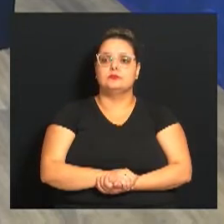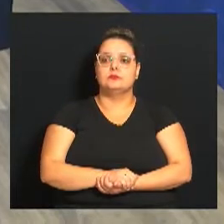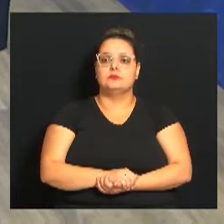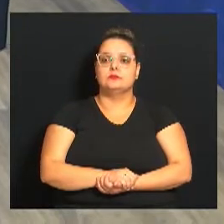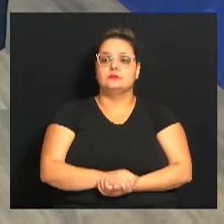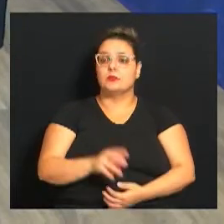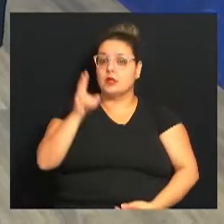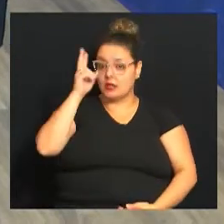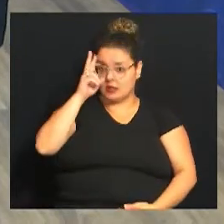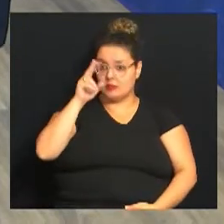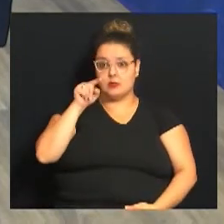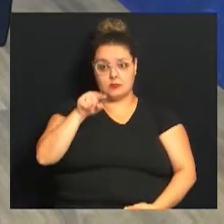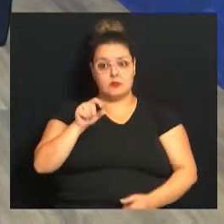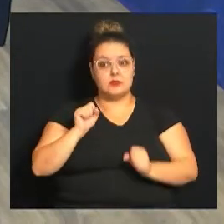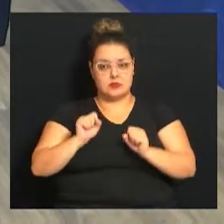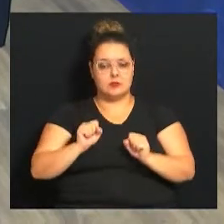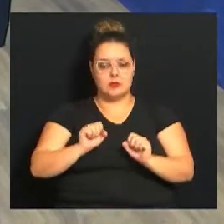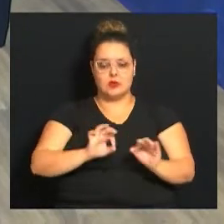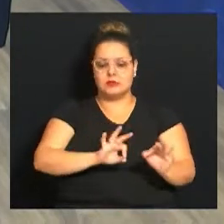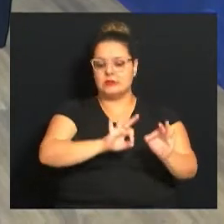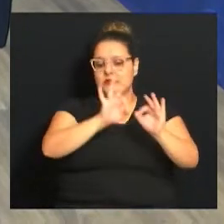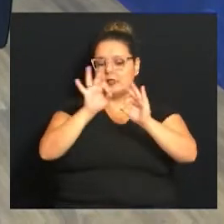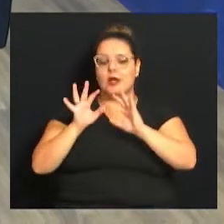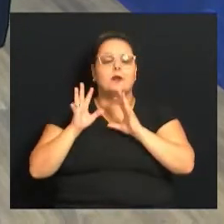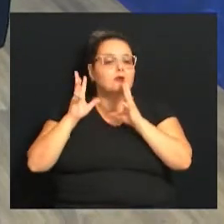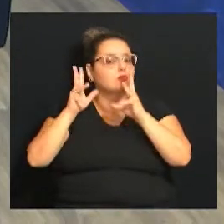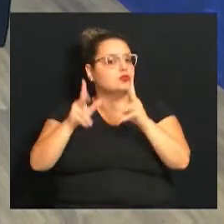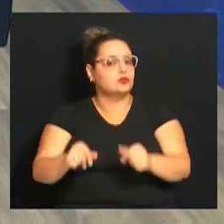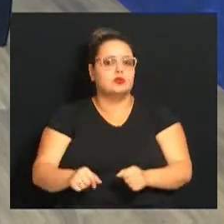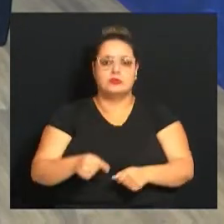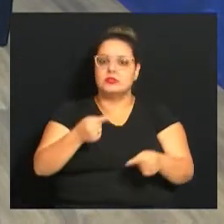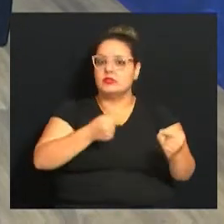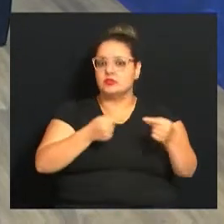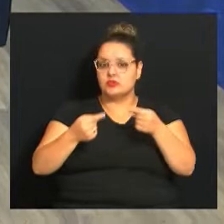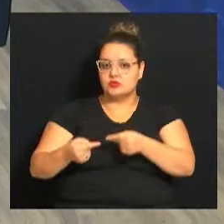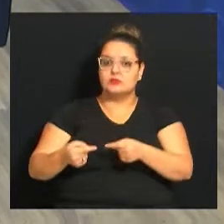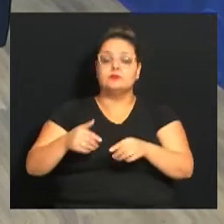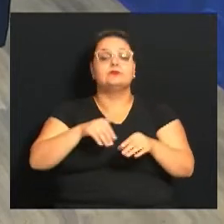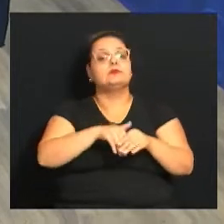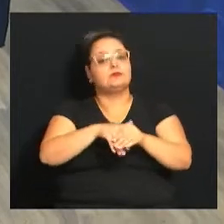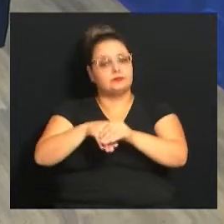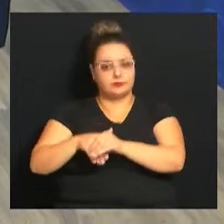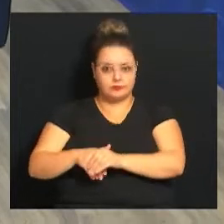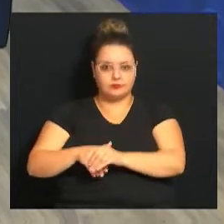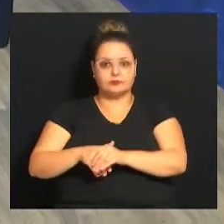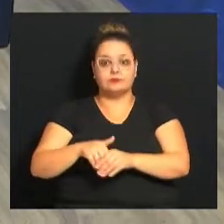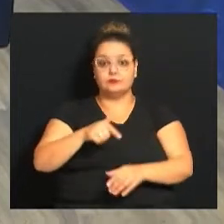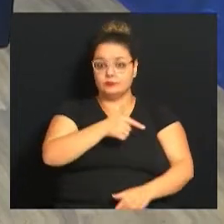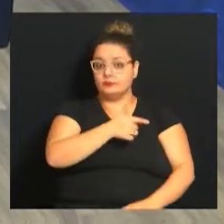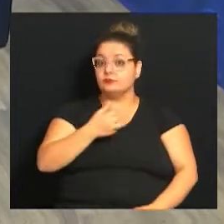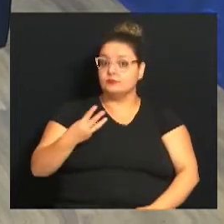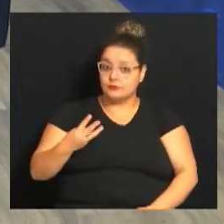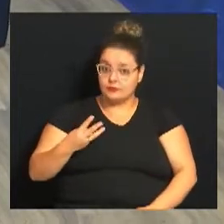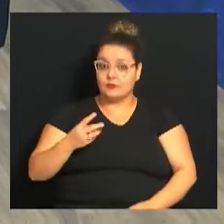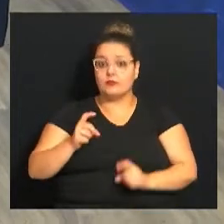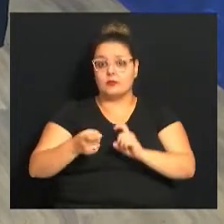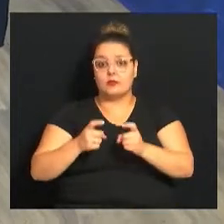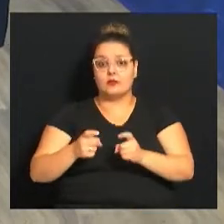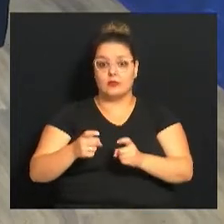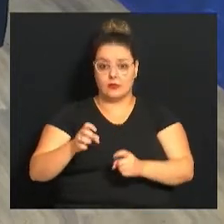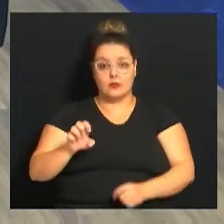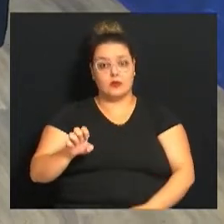Lembrando que você pode assistir na íntegra todas as discussões e votações da 23ª reunião extraordinária